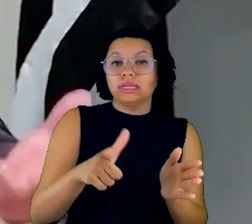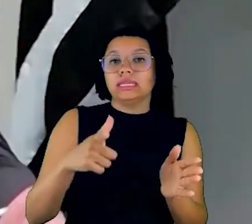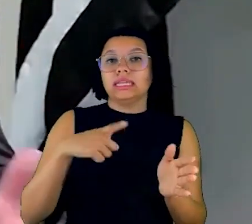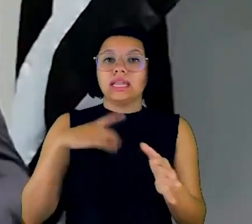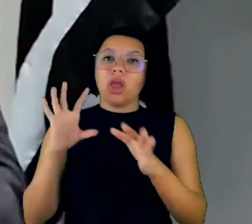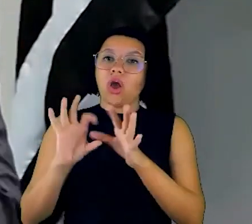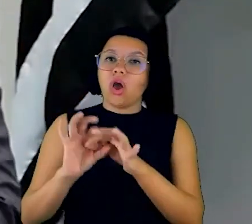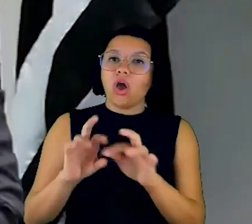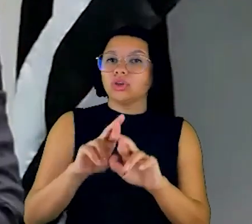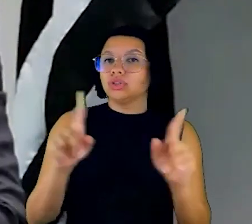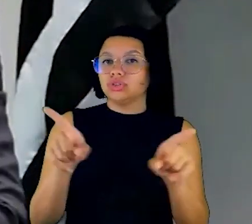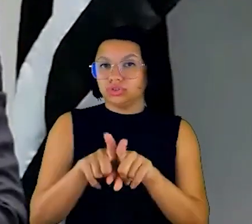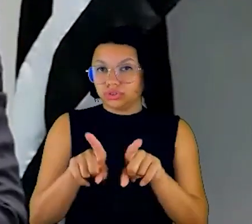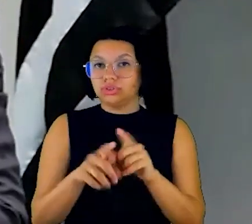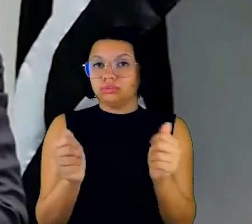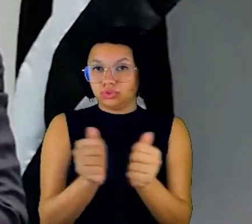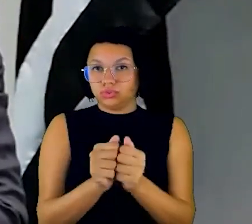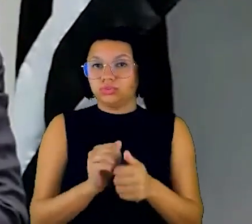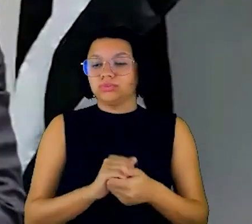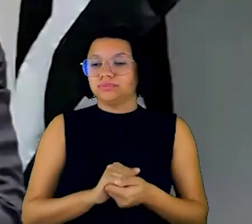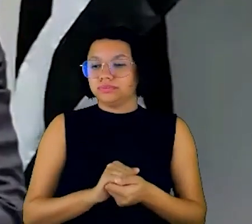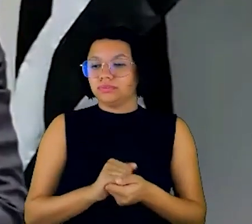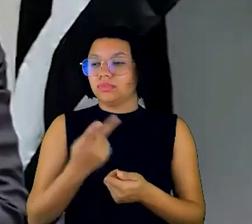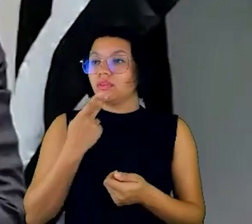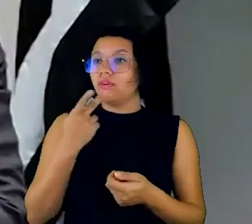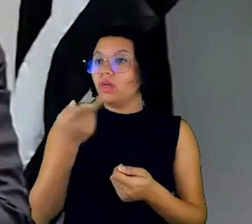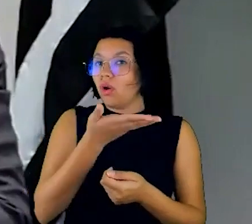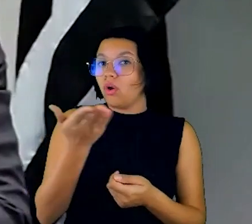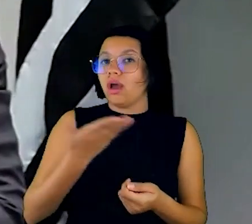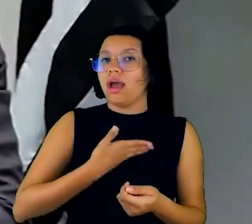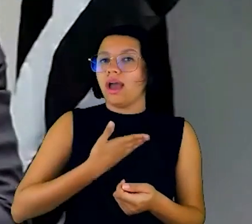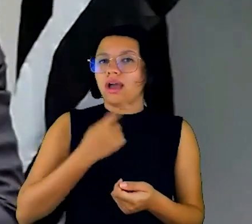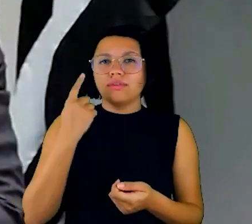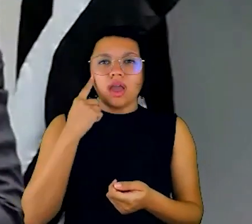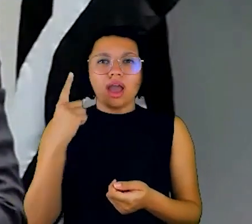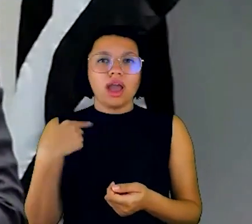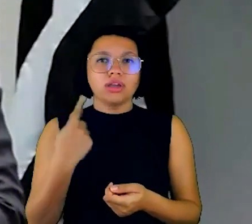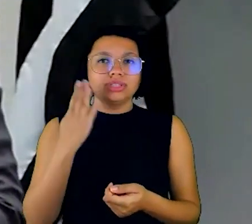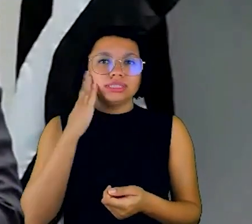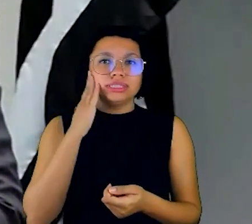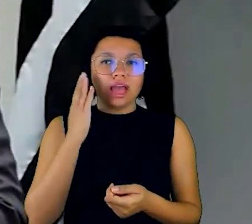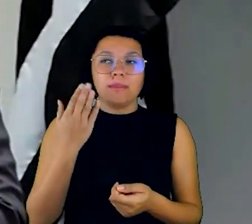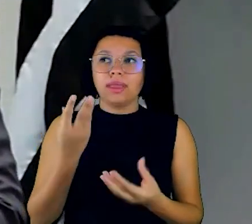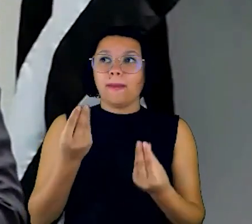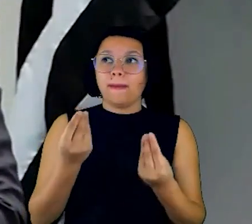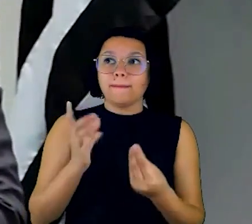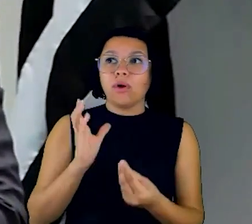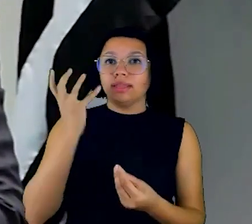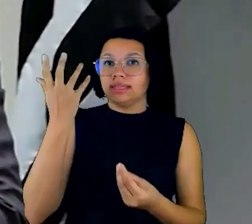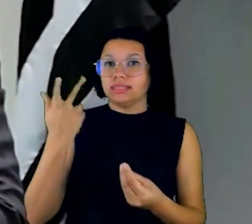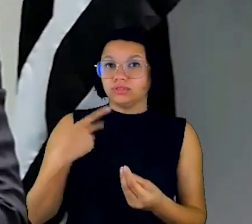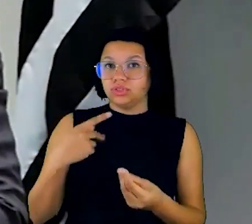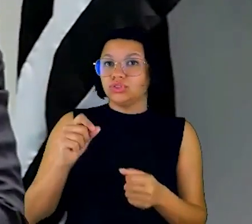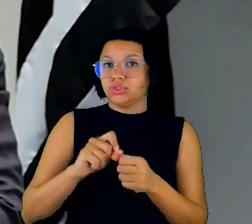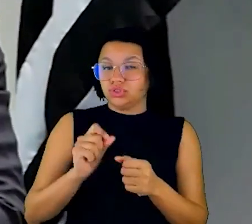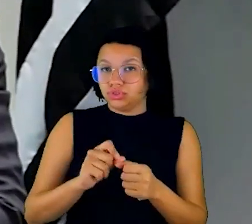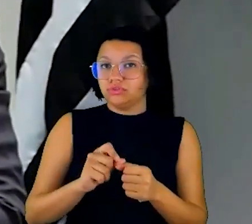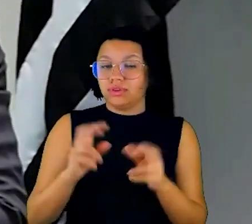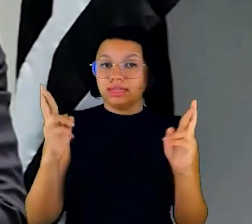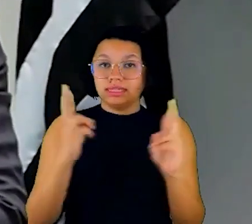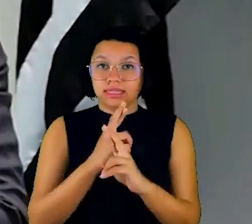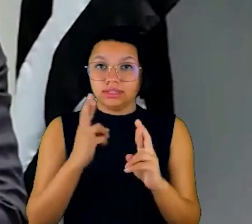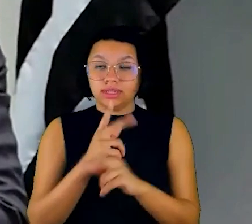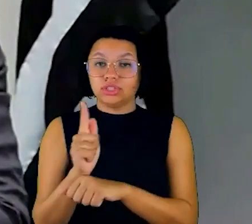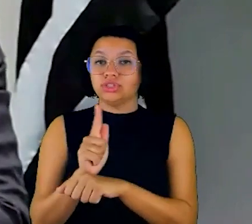contextos. Falando com esses amigos, vejam, nós sabemos que muitas vezes as decisões que nós temos que tomar a respeito